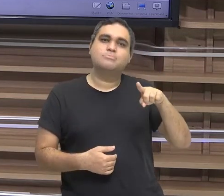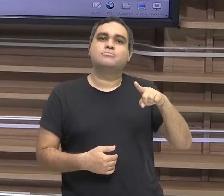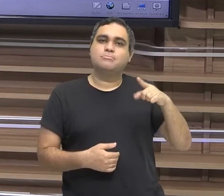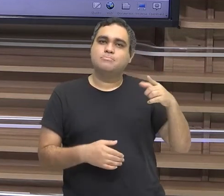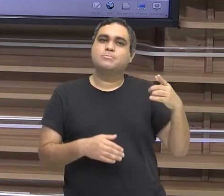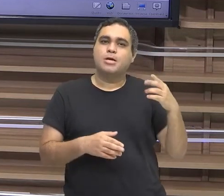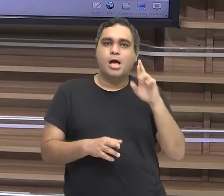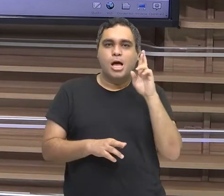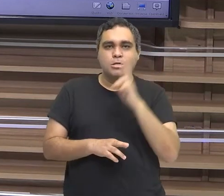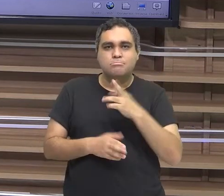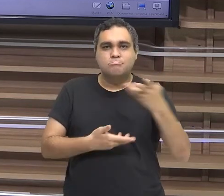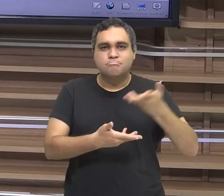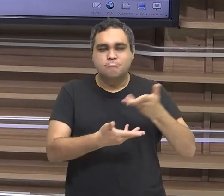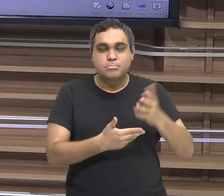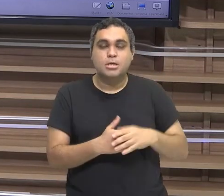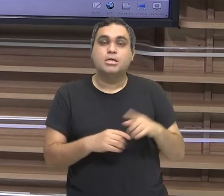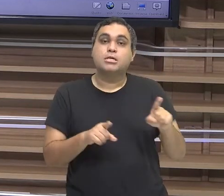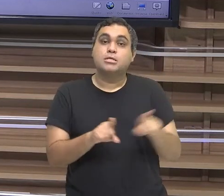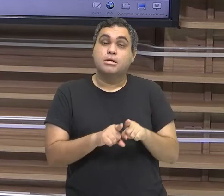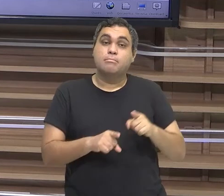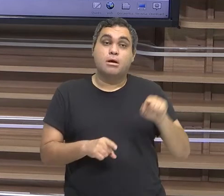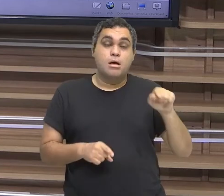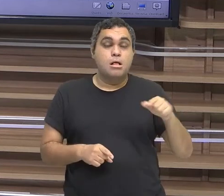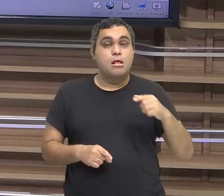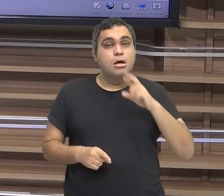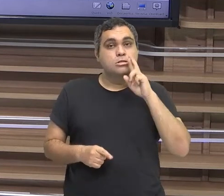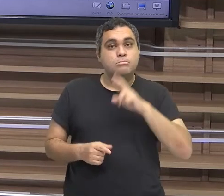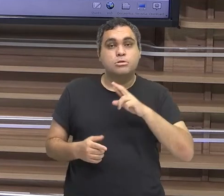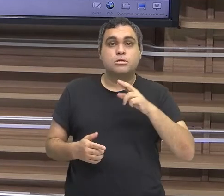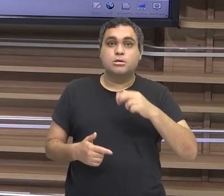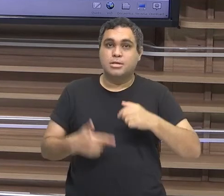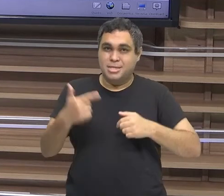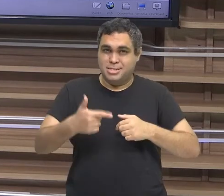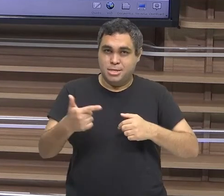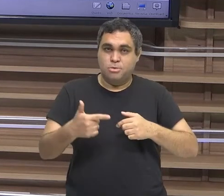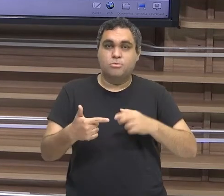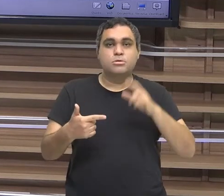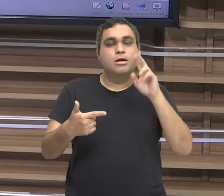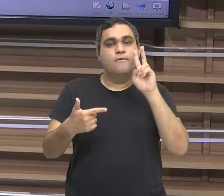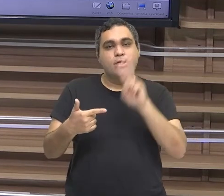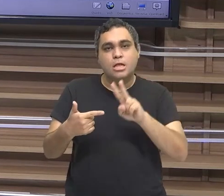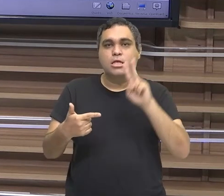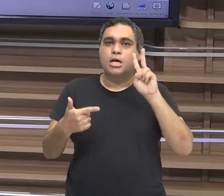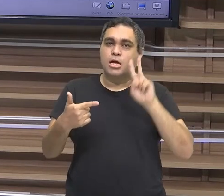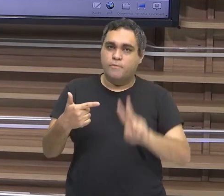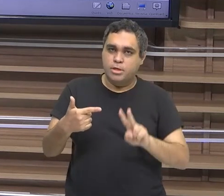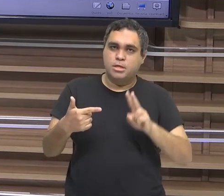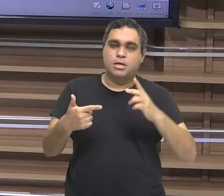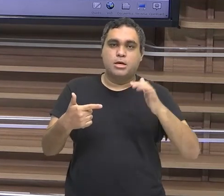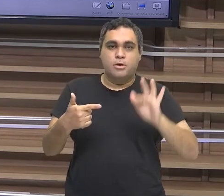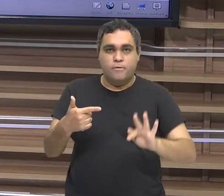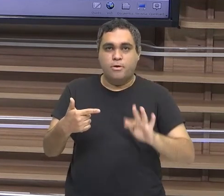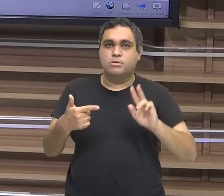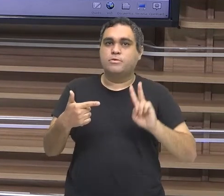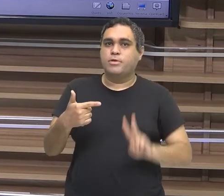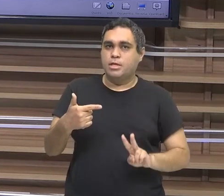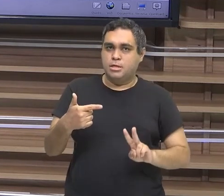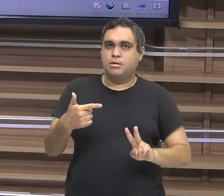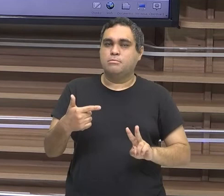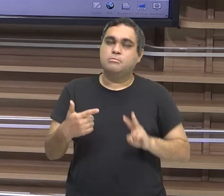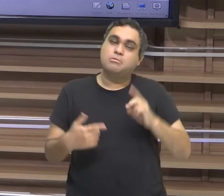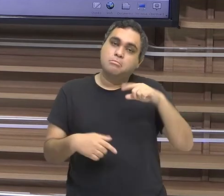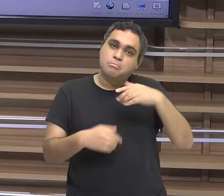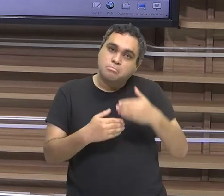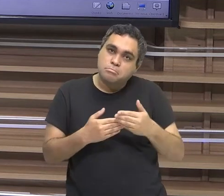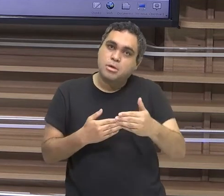E na segunda questão, ela respondeu para a gente, verdadeiro, verdadeiro, falso e verdadeiro. Daqui a pouquinho nós iremos